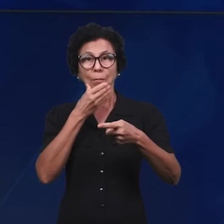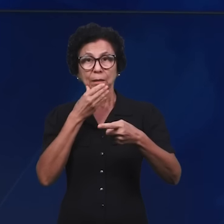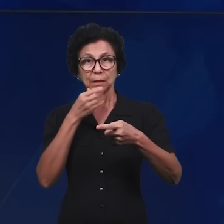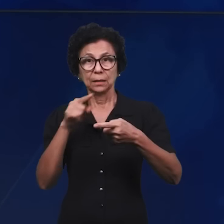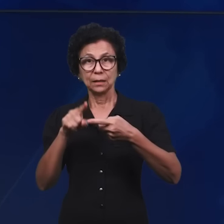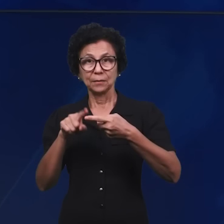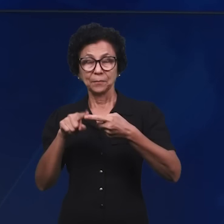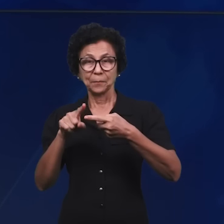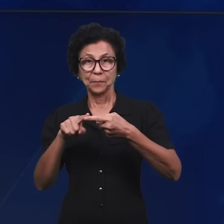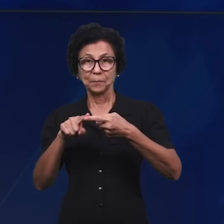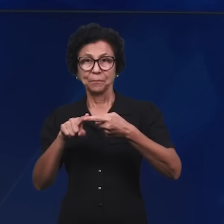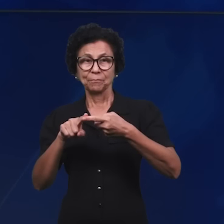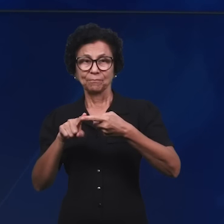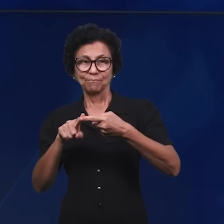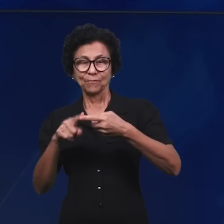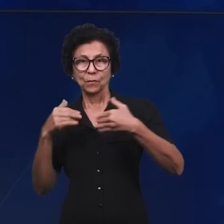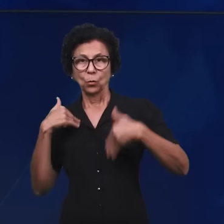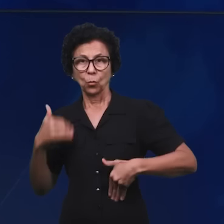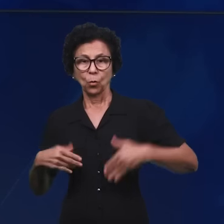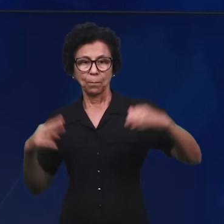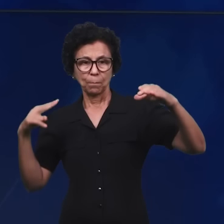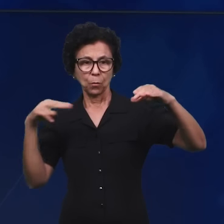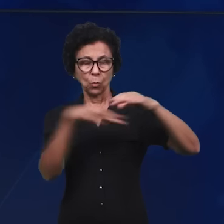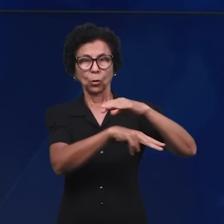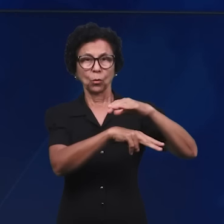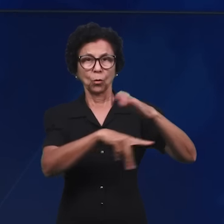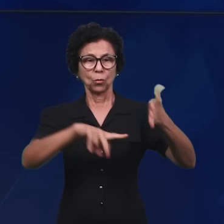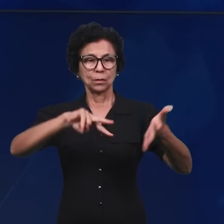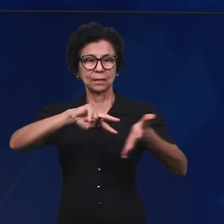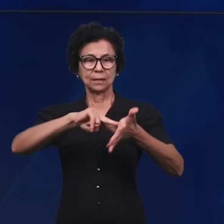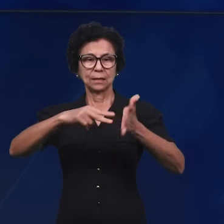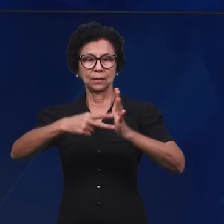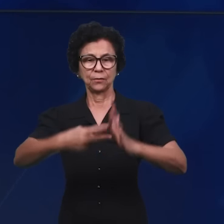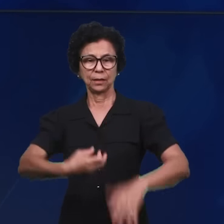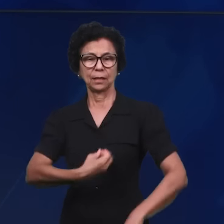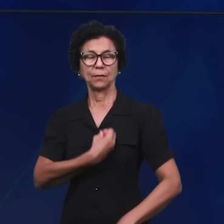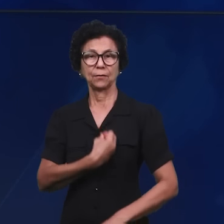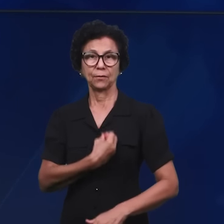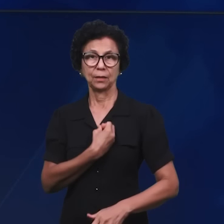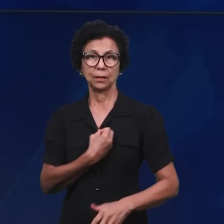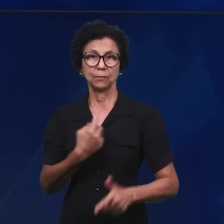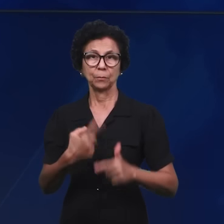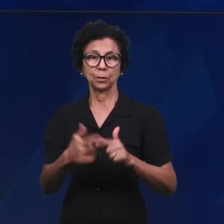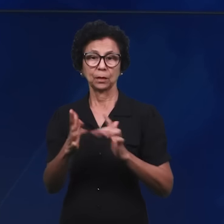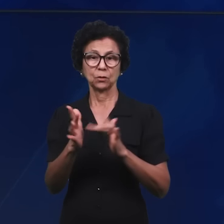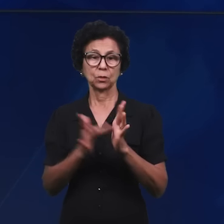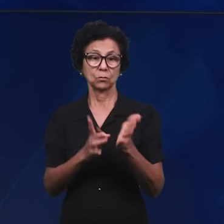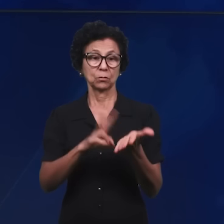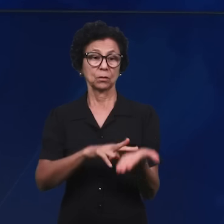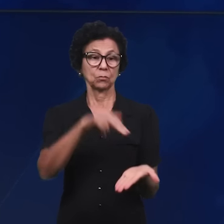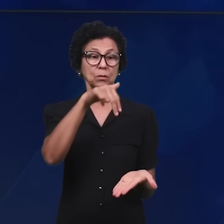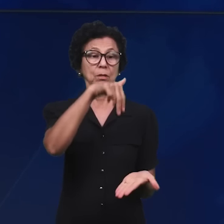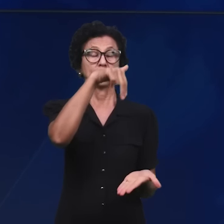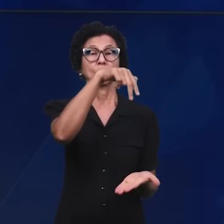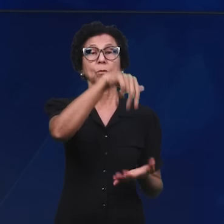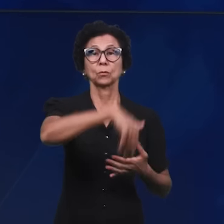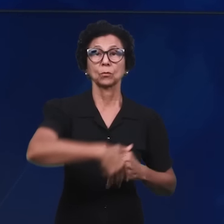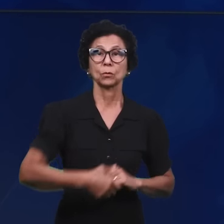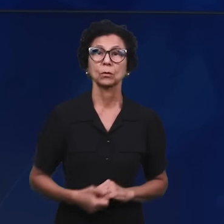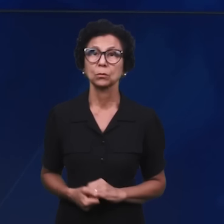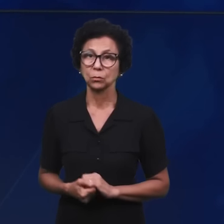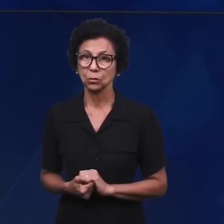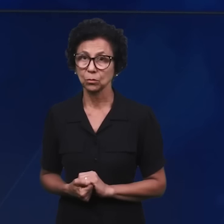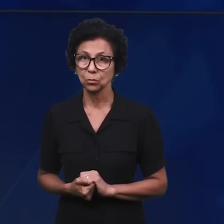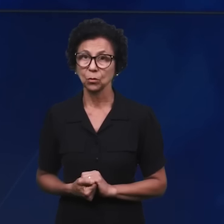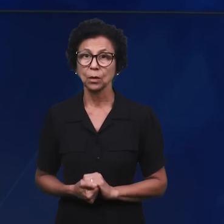Arimateia, Jesus venceu a morte. Como nos diz a palavra: onde está, ó morte, o teu aguilhão? Tragada